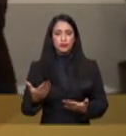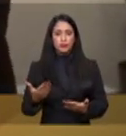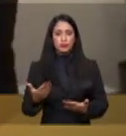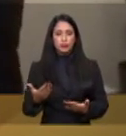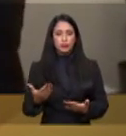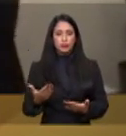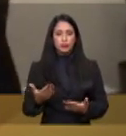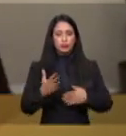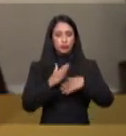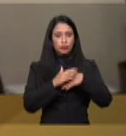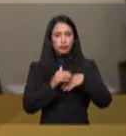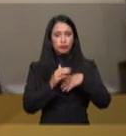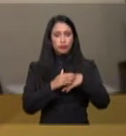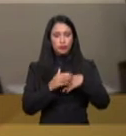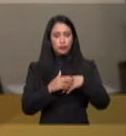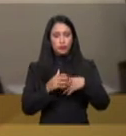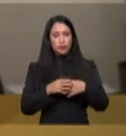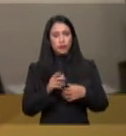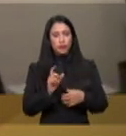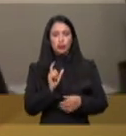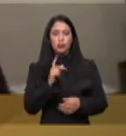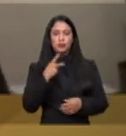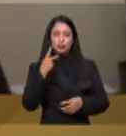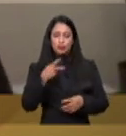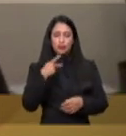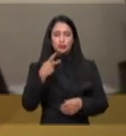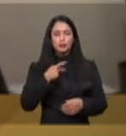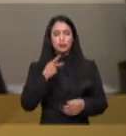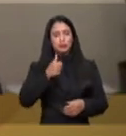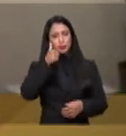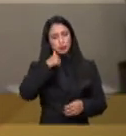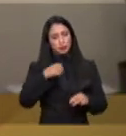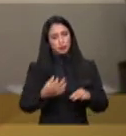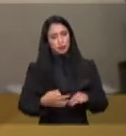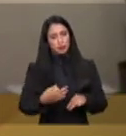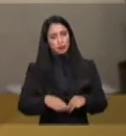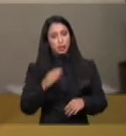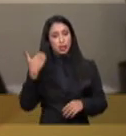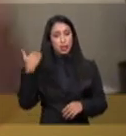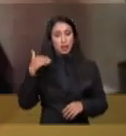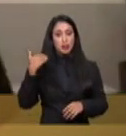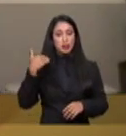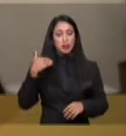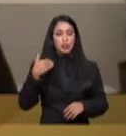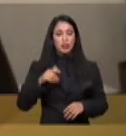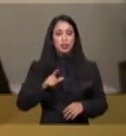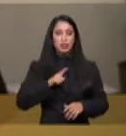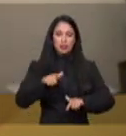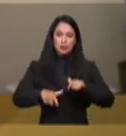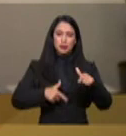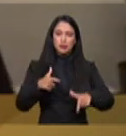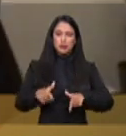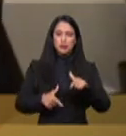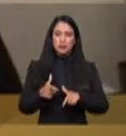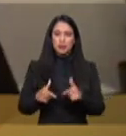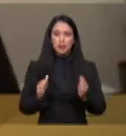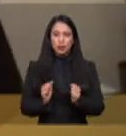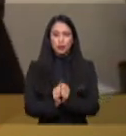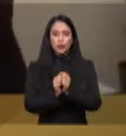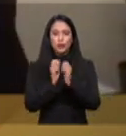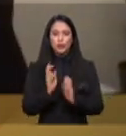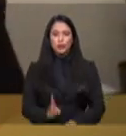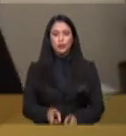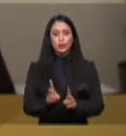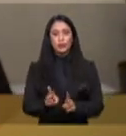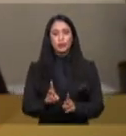as gentilíssimas palavras da ministra Carmen Lúcia, dizer que trabalhamos sempre juntos, sobretudo na